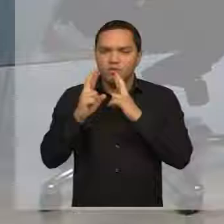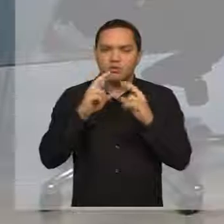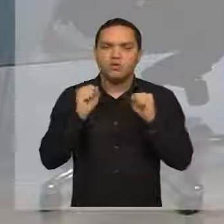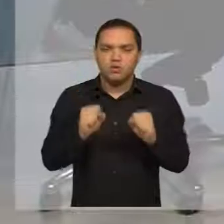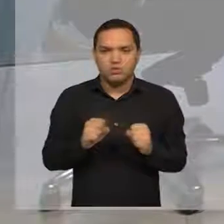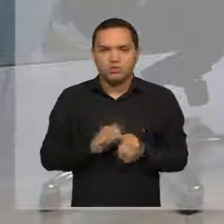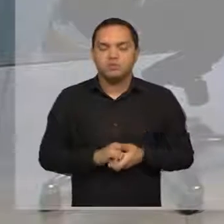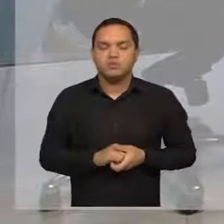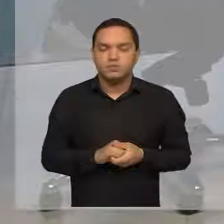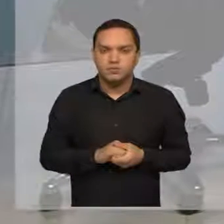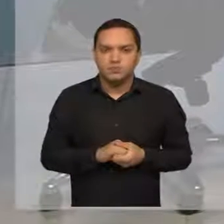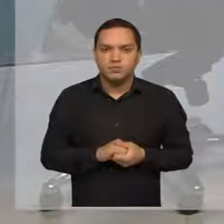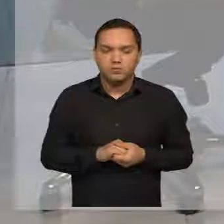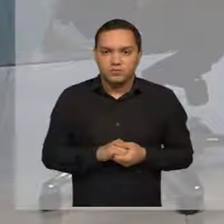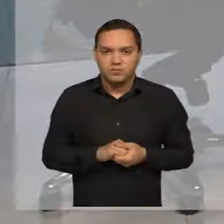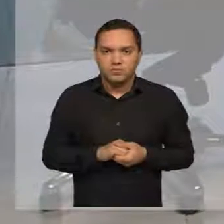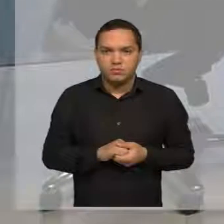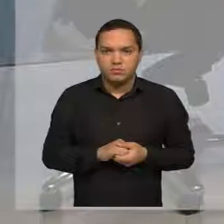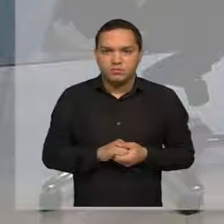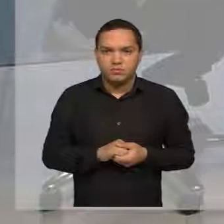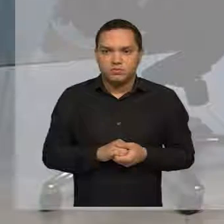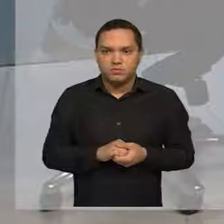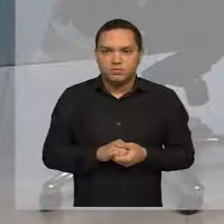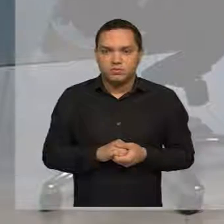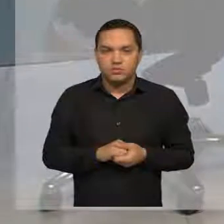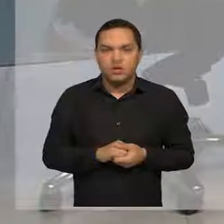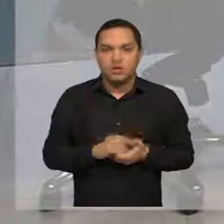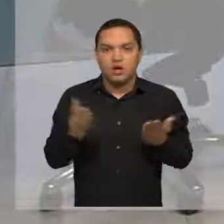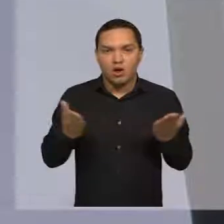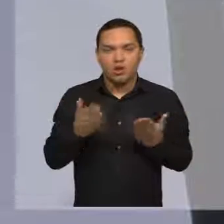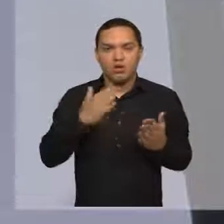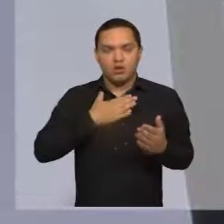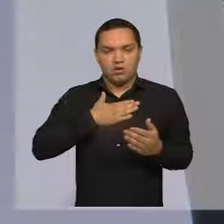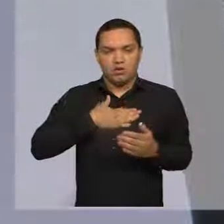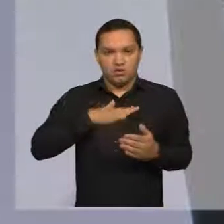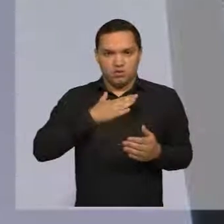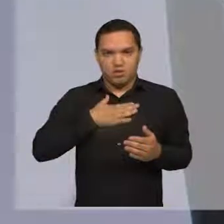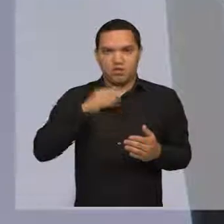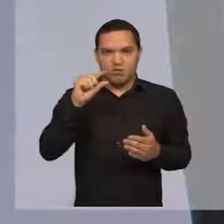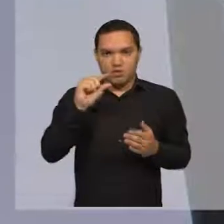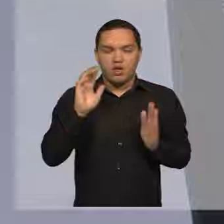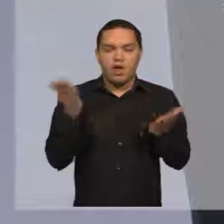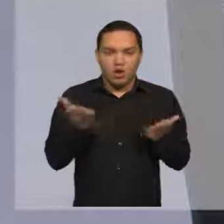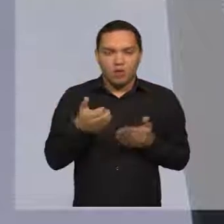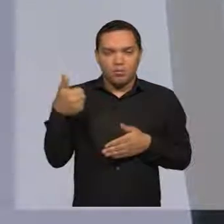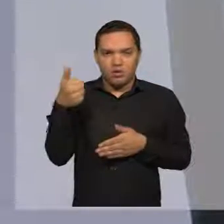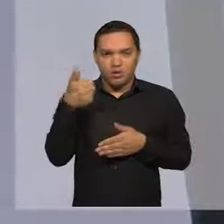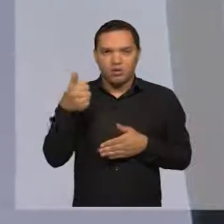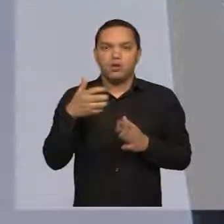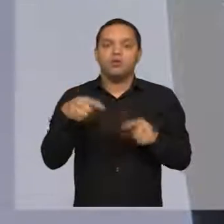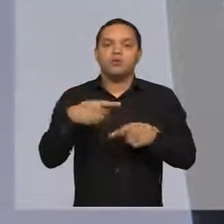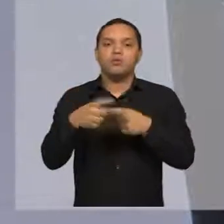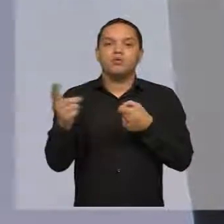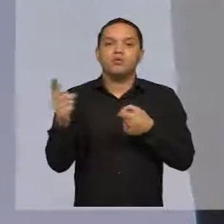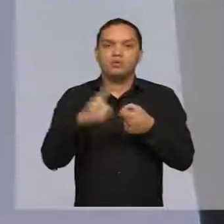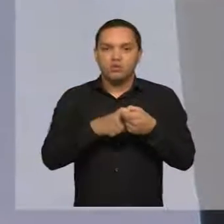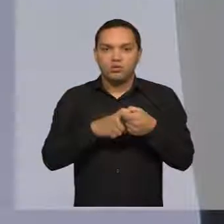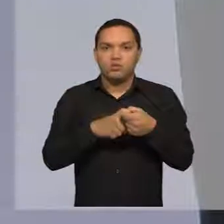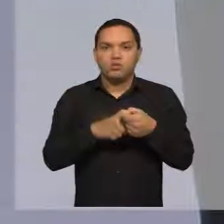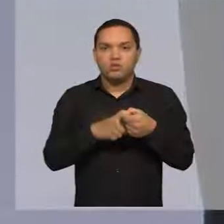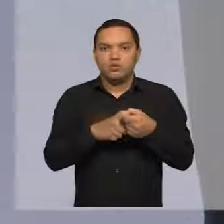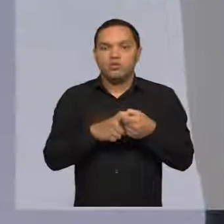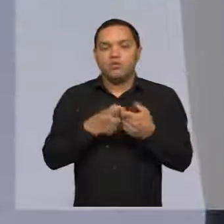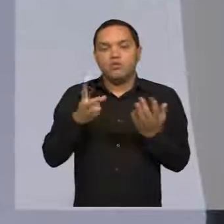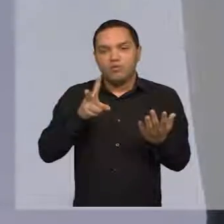é uma superposição de função. Bom, a gente vai fazer o nosso primeiro intervalo e quando voltarmos nós